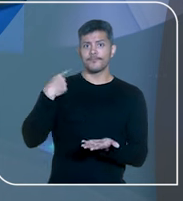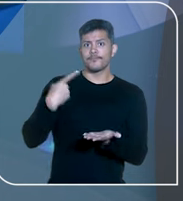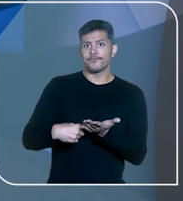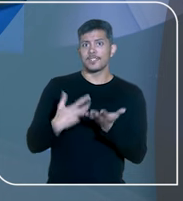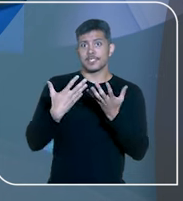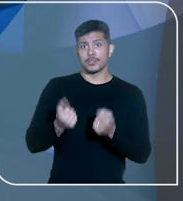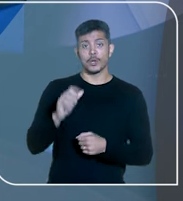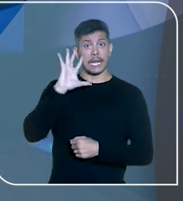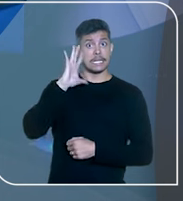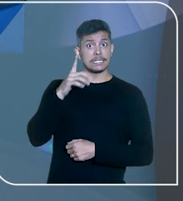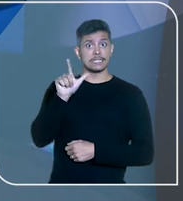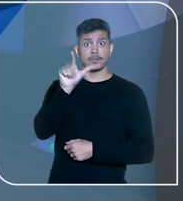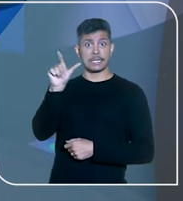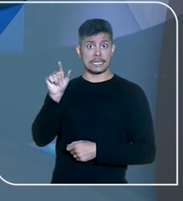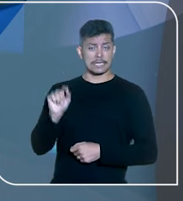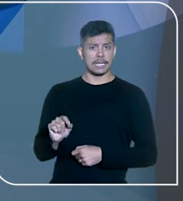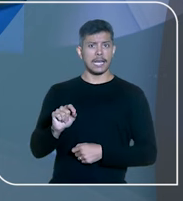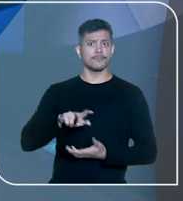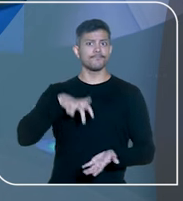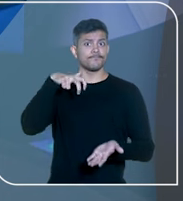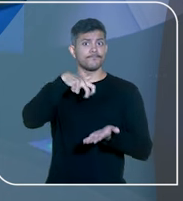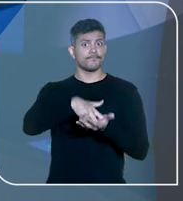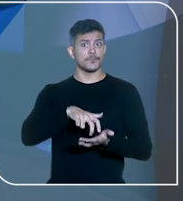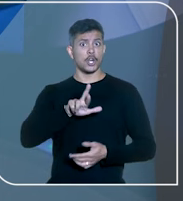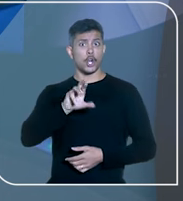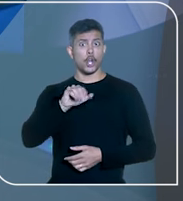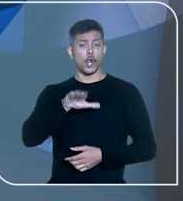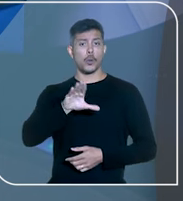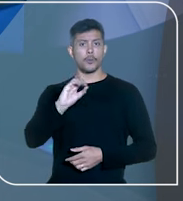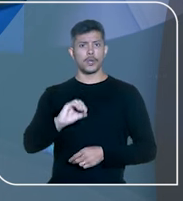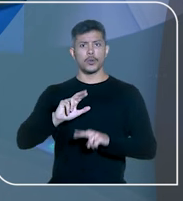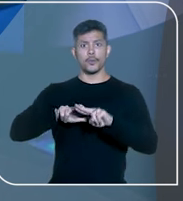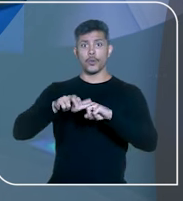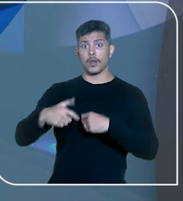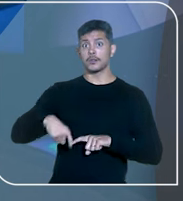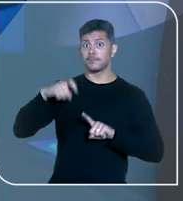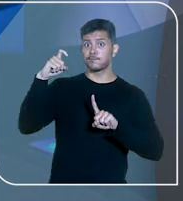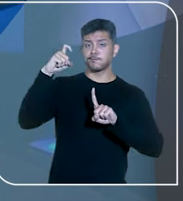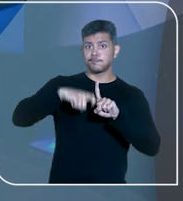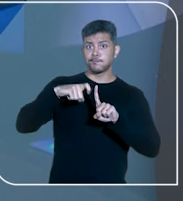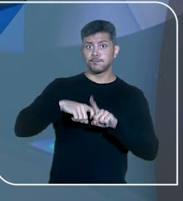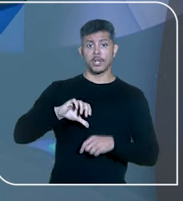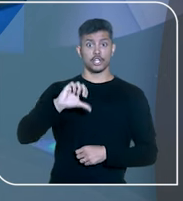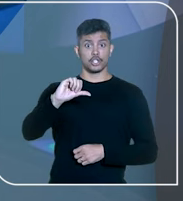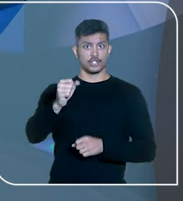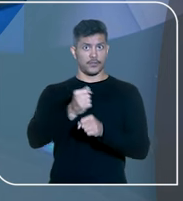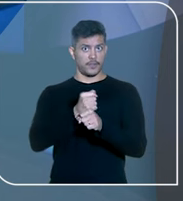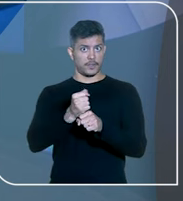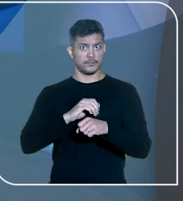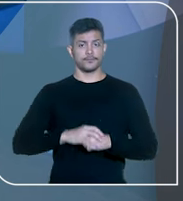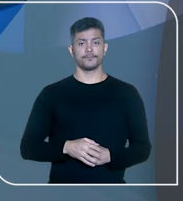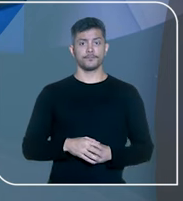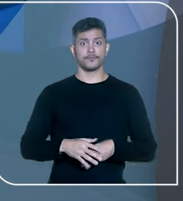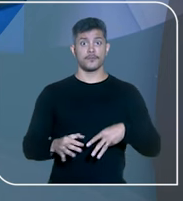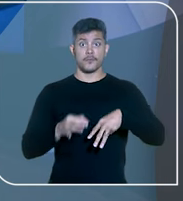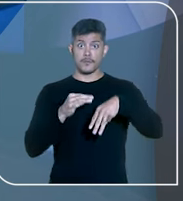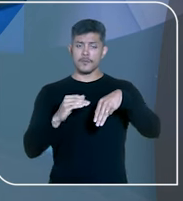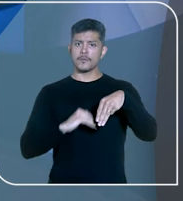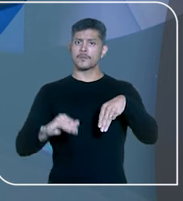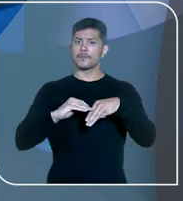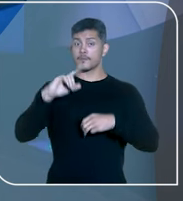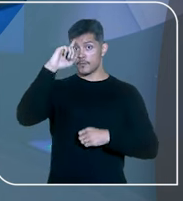da Justiça italiana que condenou o ex-jogador Robinho por estupro a 9 anos de prisão. Os